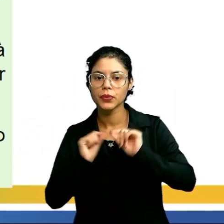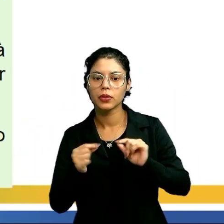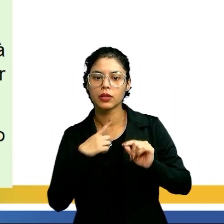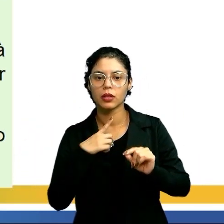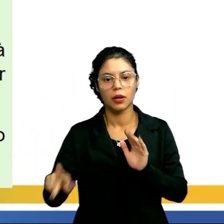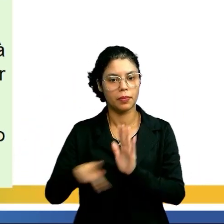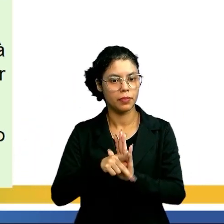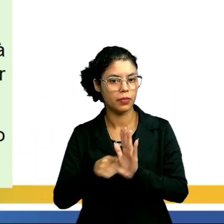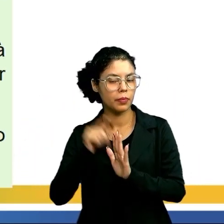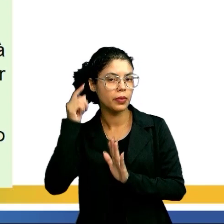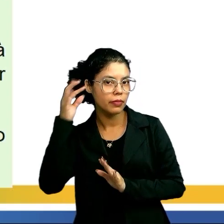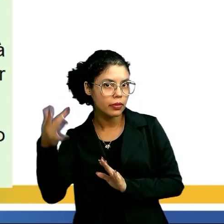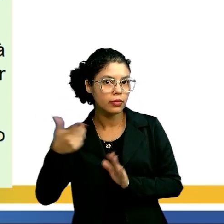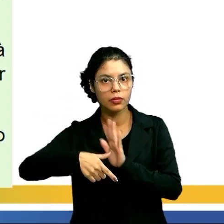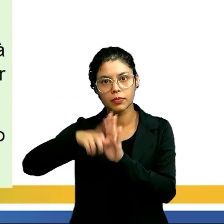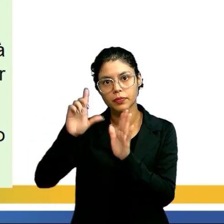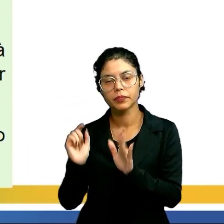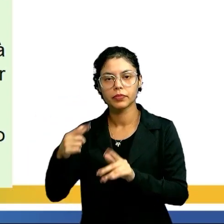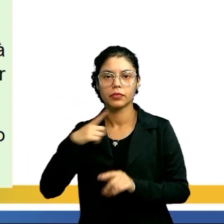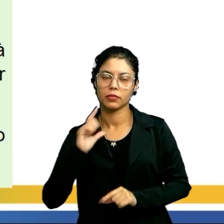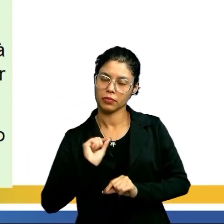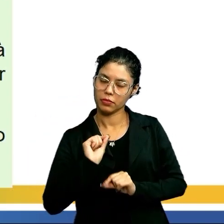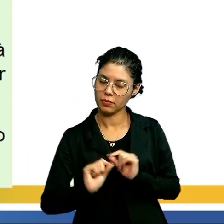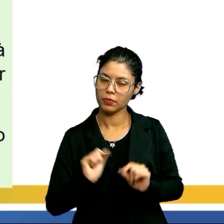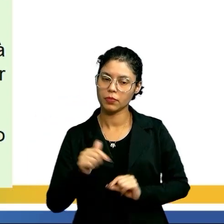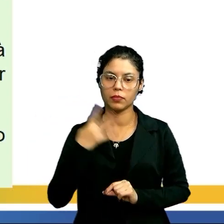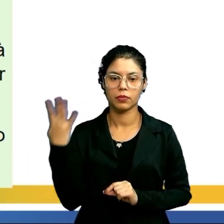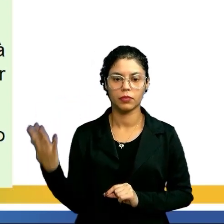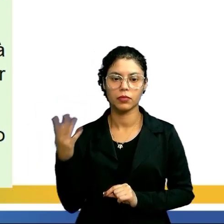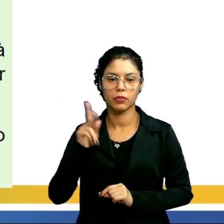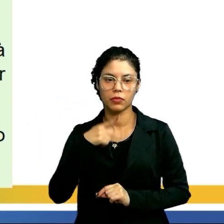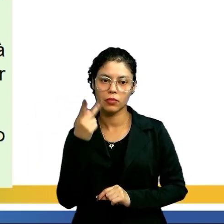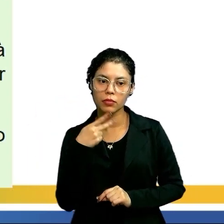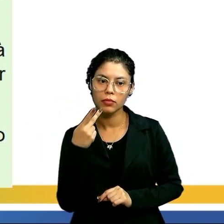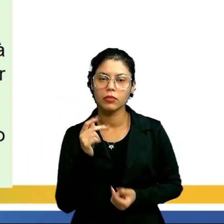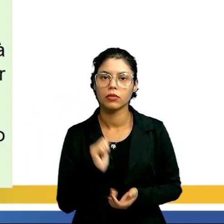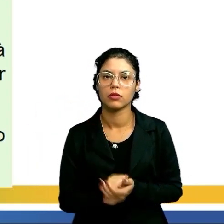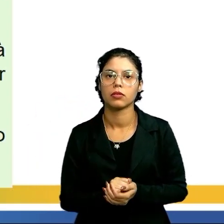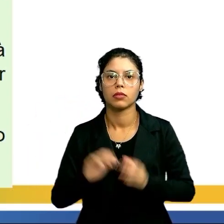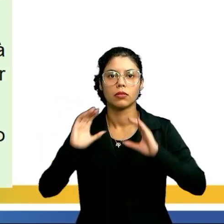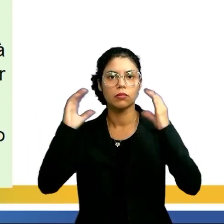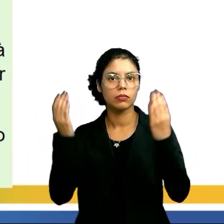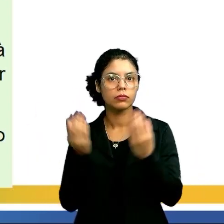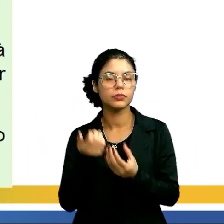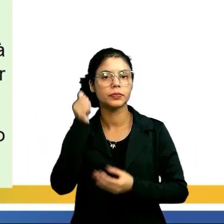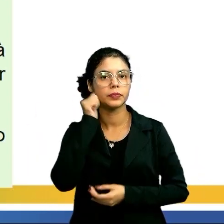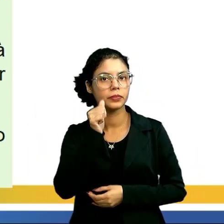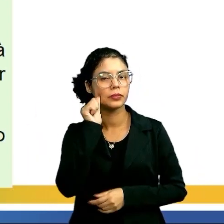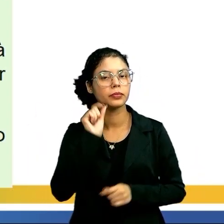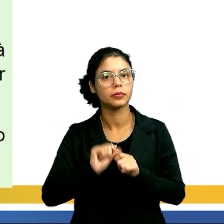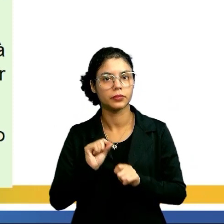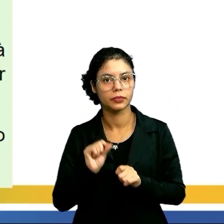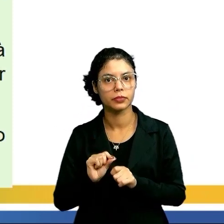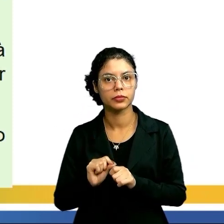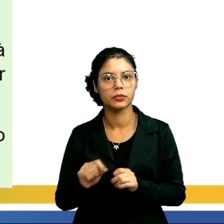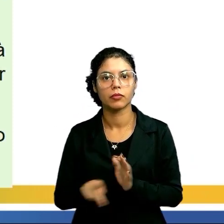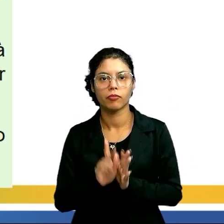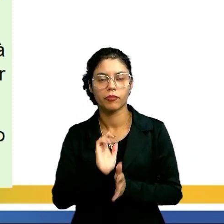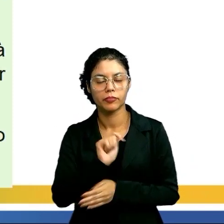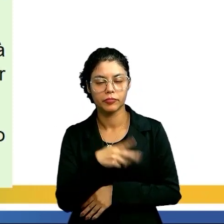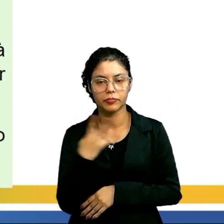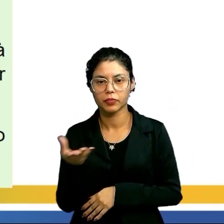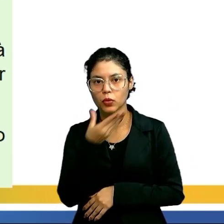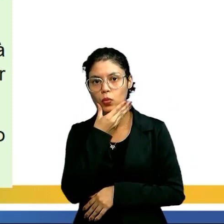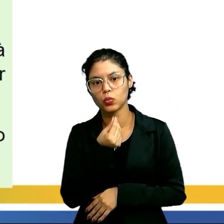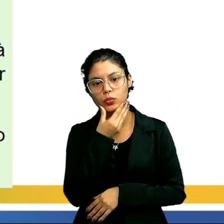na própria reflexão anterior, quando a gente estava falando do Congresso Nacional, a quantidade de mulheres que participam dele e a quantidade